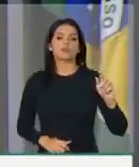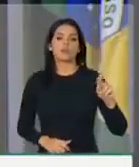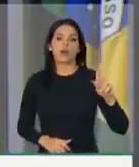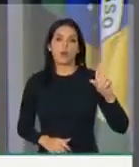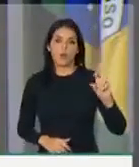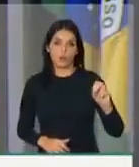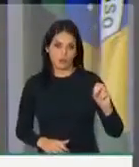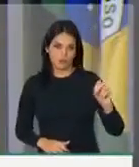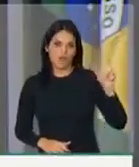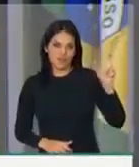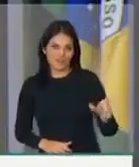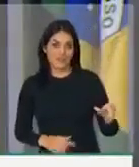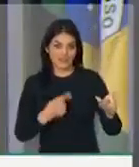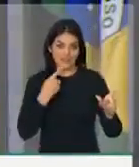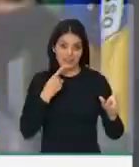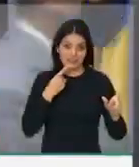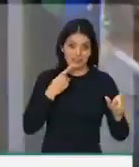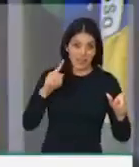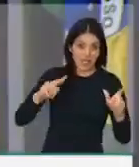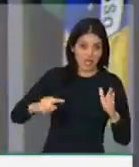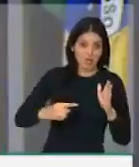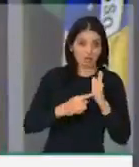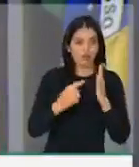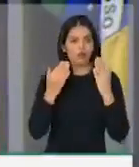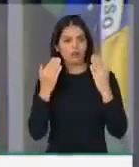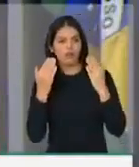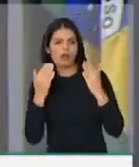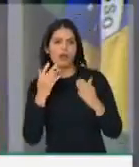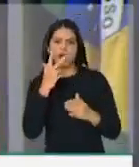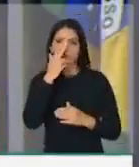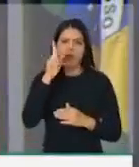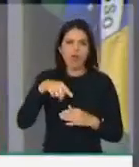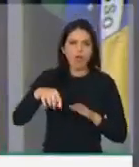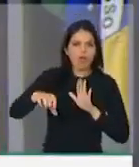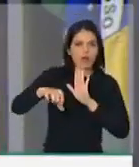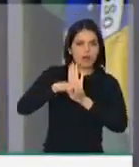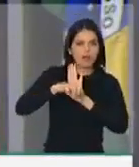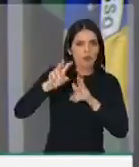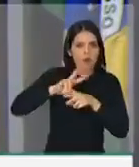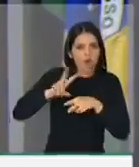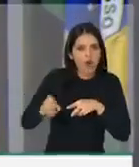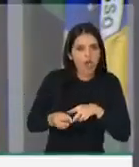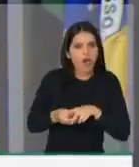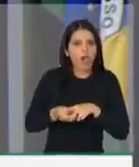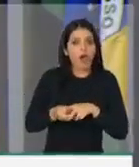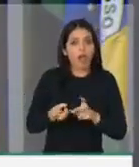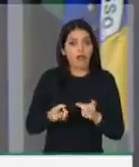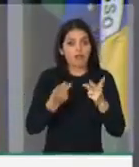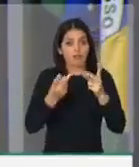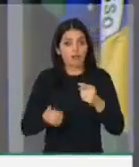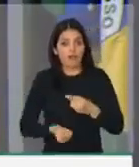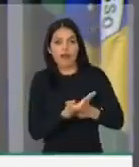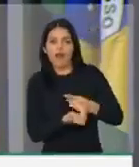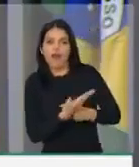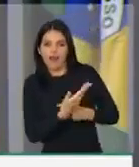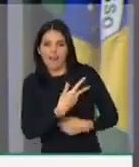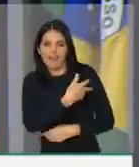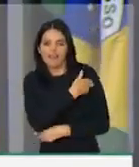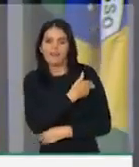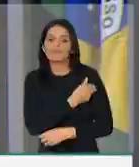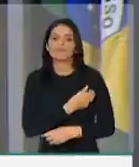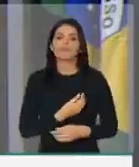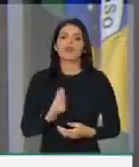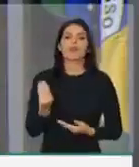esse que fez essa denúncia sobre um suposto crime de corrupção à venda de vacinas com